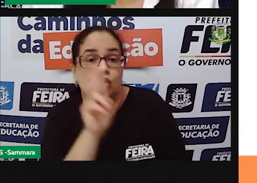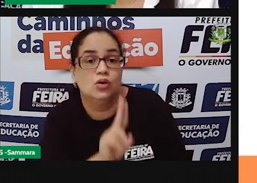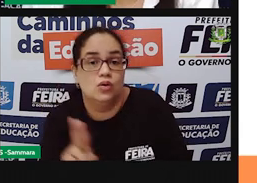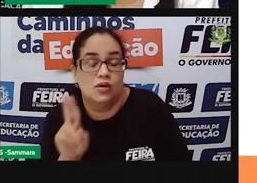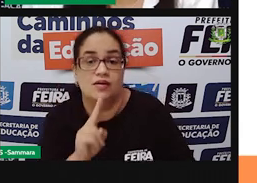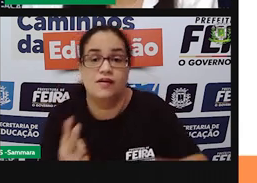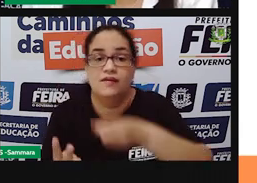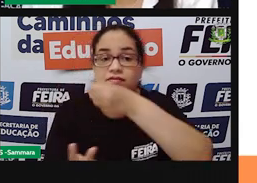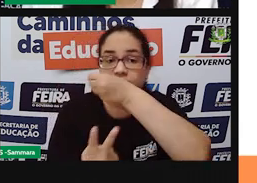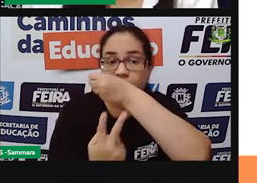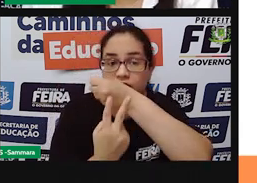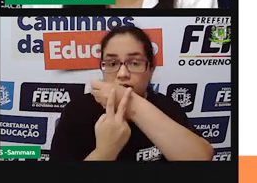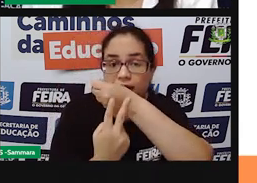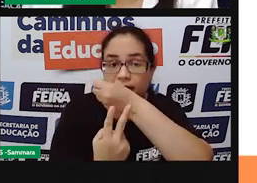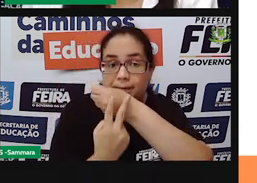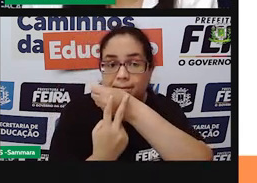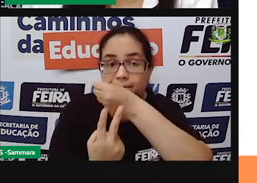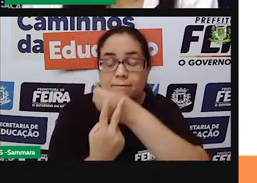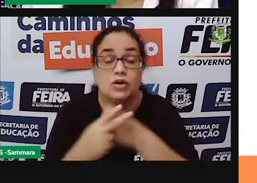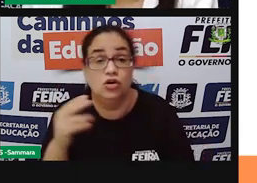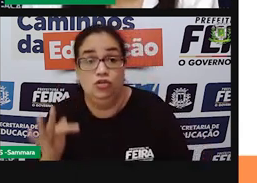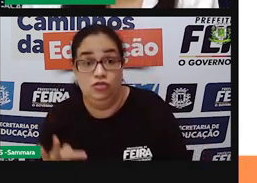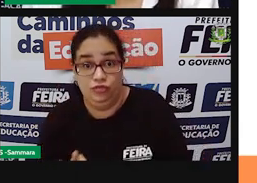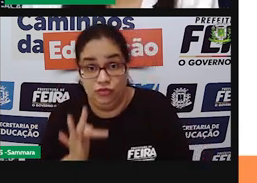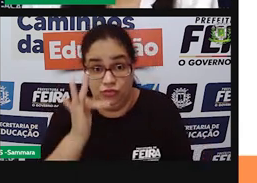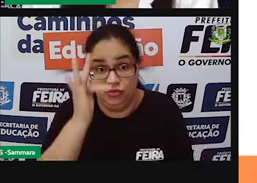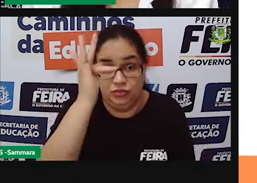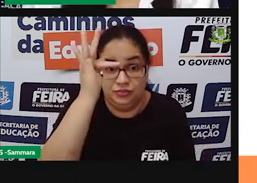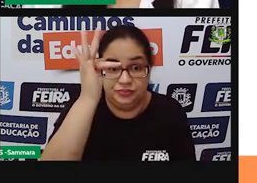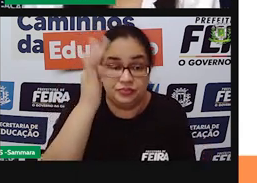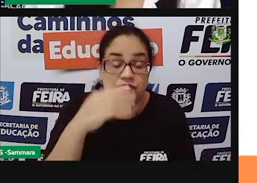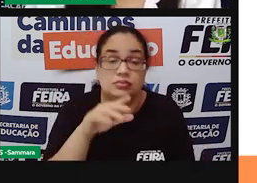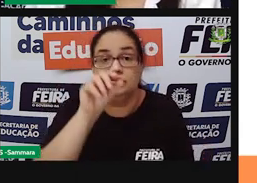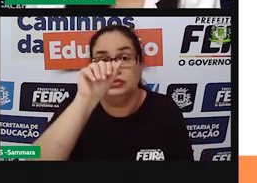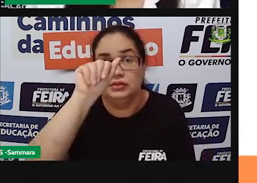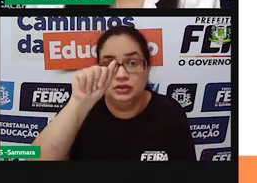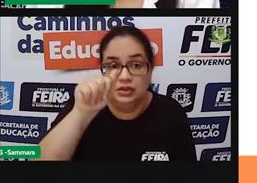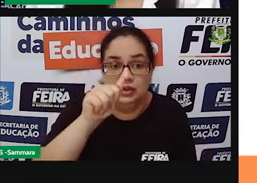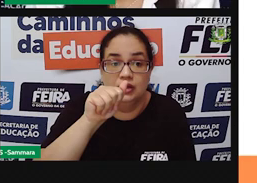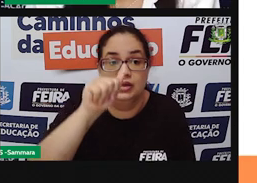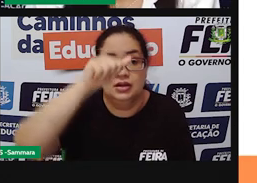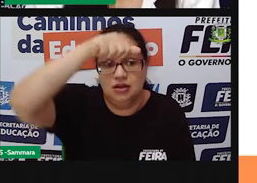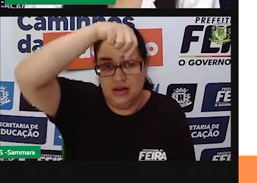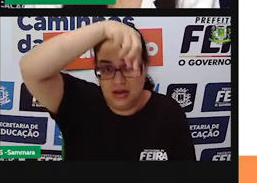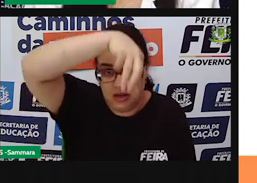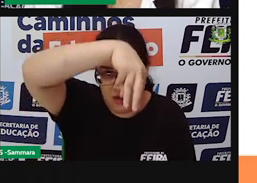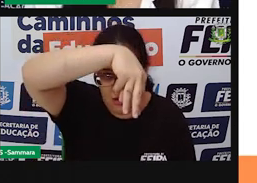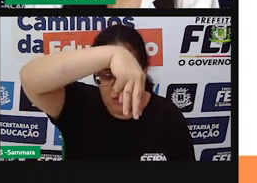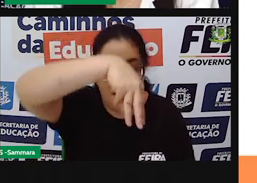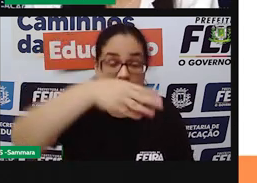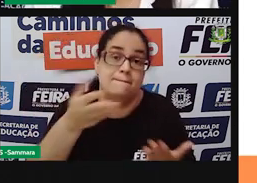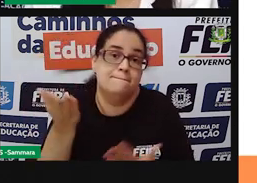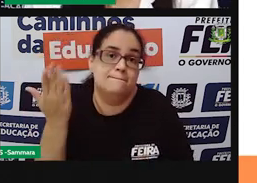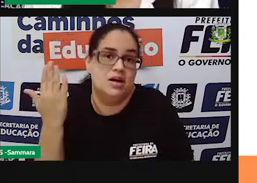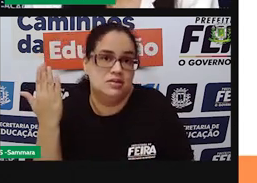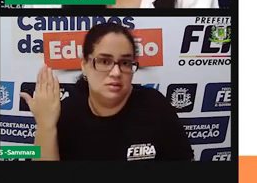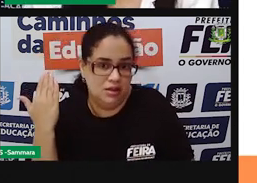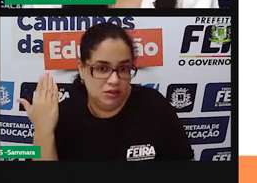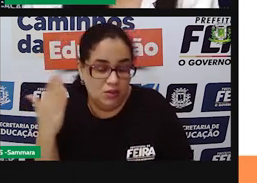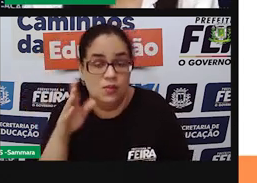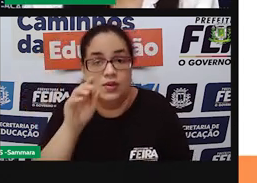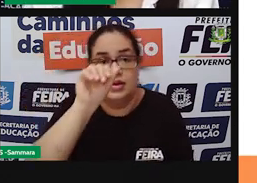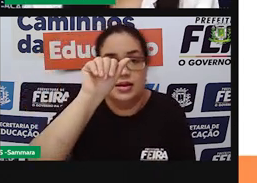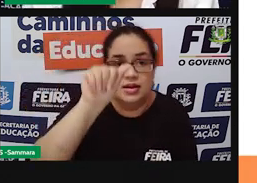formas verbais referente ao futuro. Então, o ão, né? Com N, ao passado, e